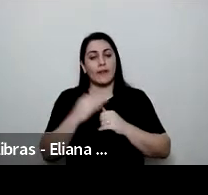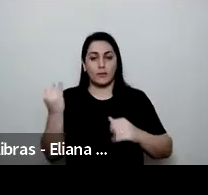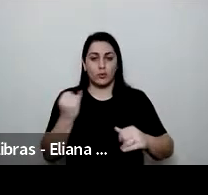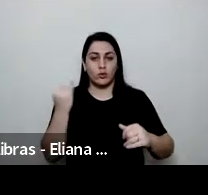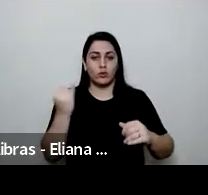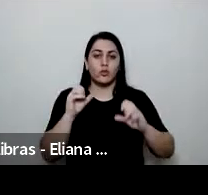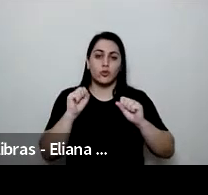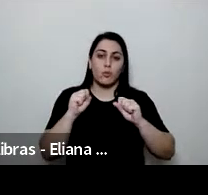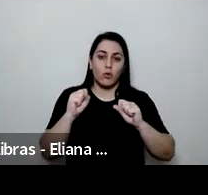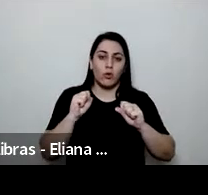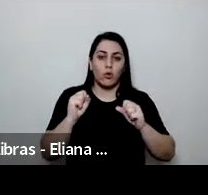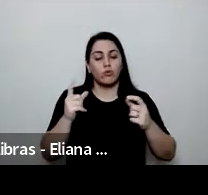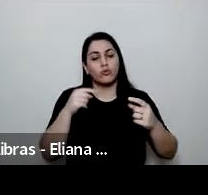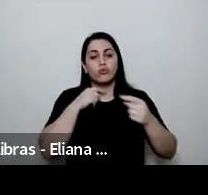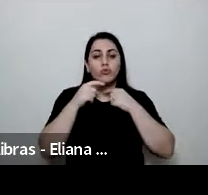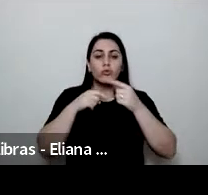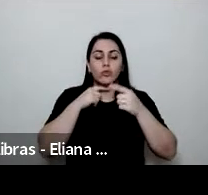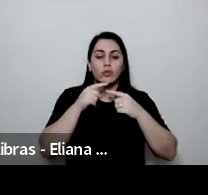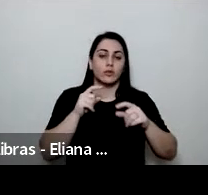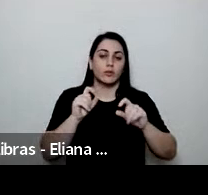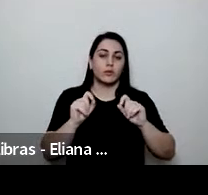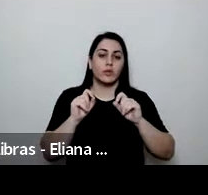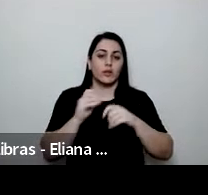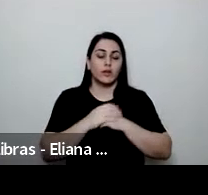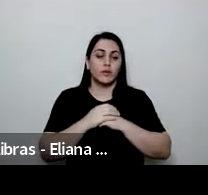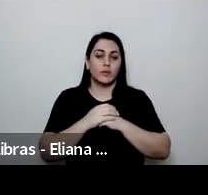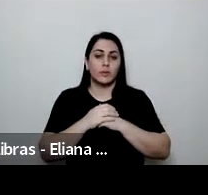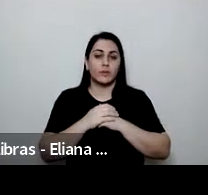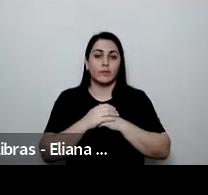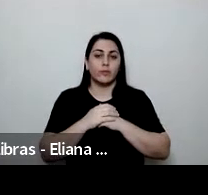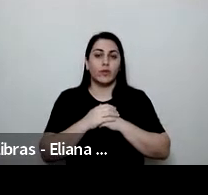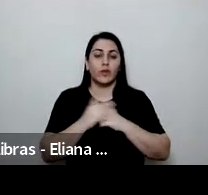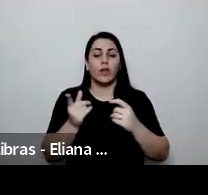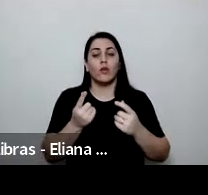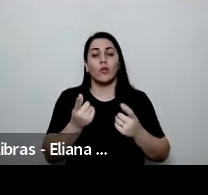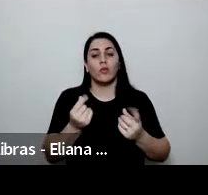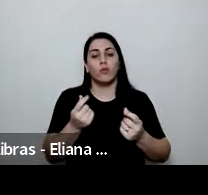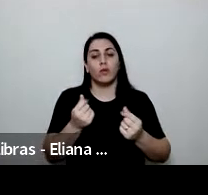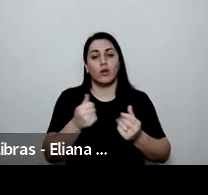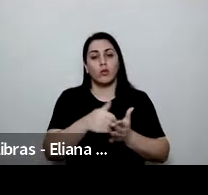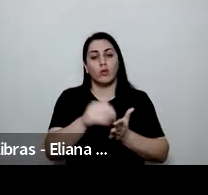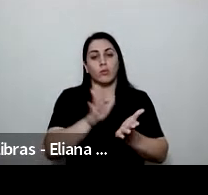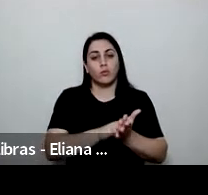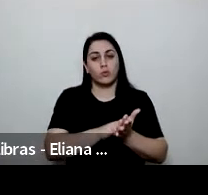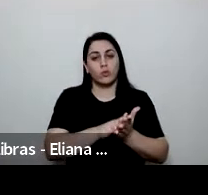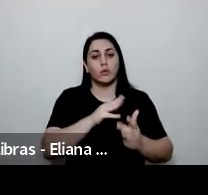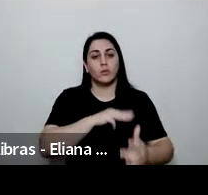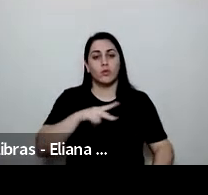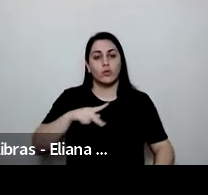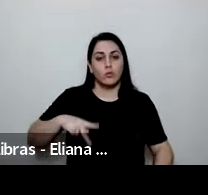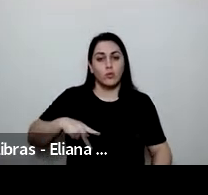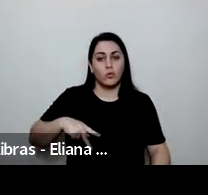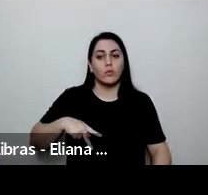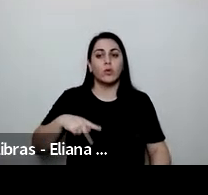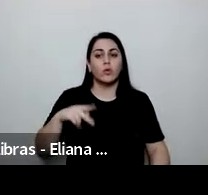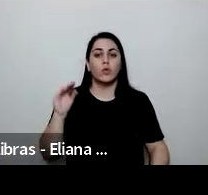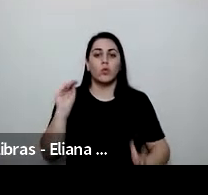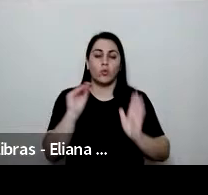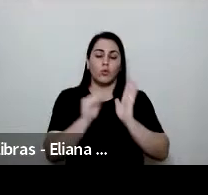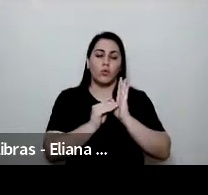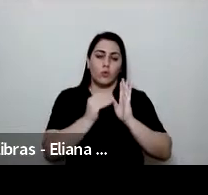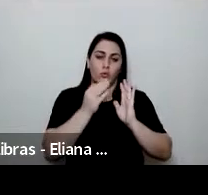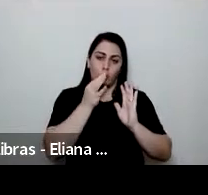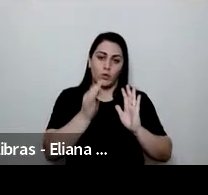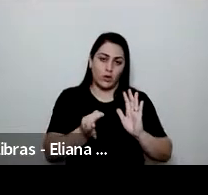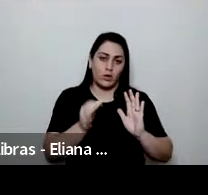suscitasse alguma controvérsia em relação ao Quantum da multa o ministério composto na aplicação opina